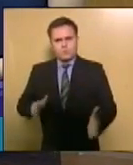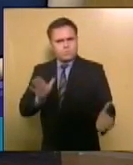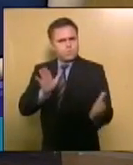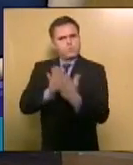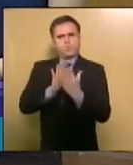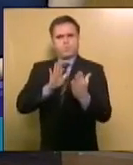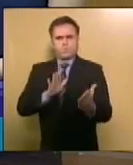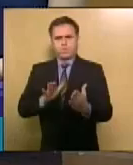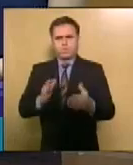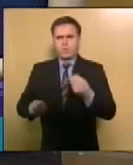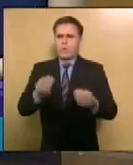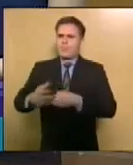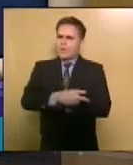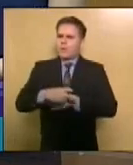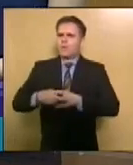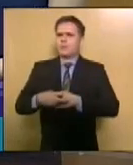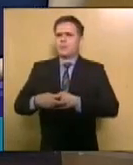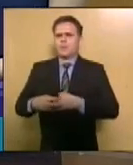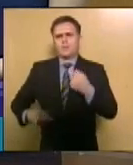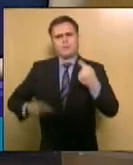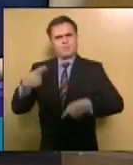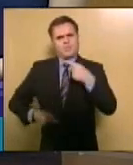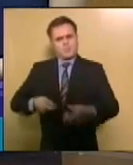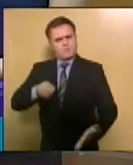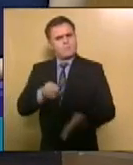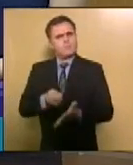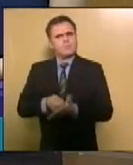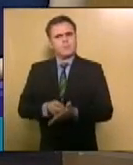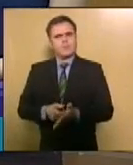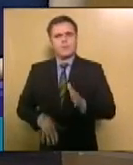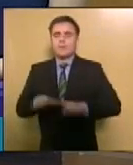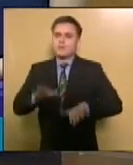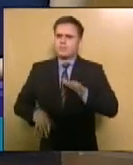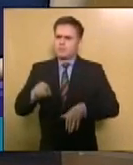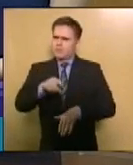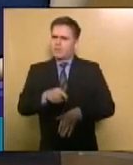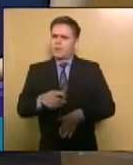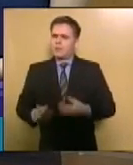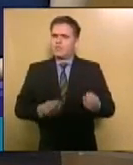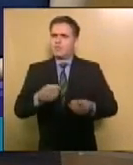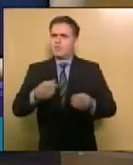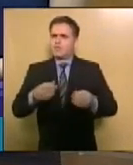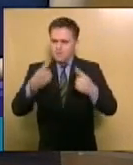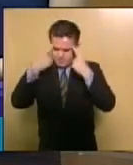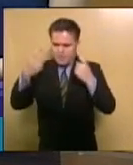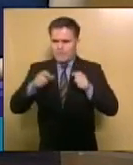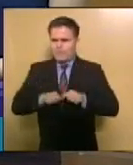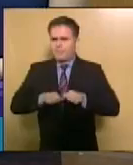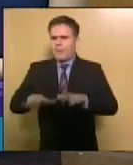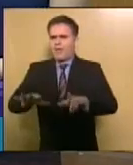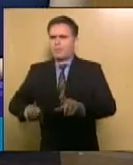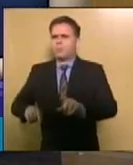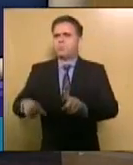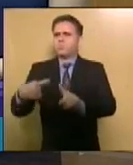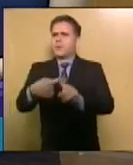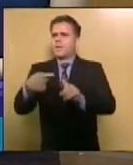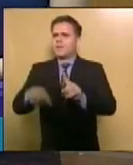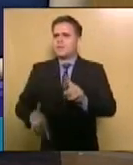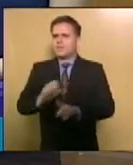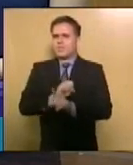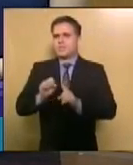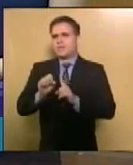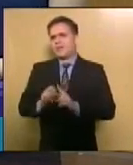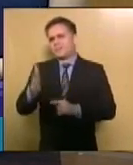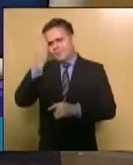confrontar o crime é uma política que vai fazer com que esse espiral de violência ele aumente na sociedade